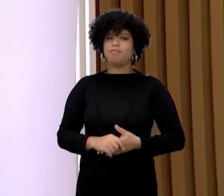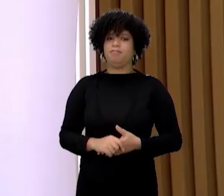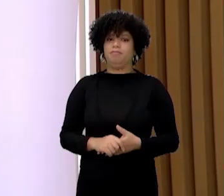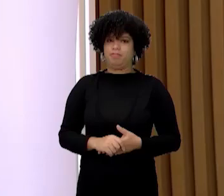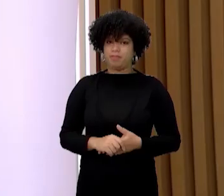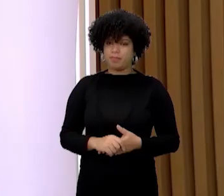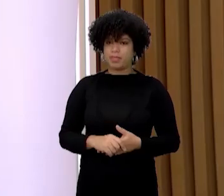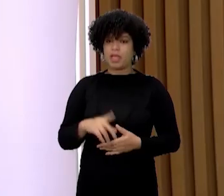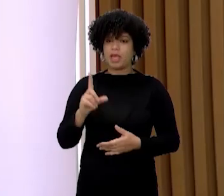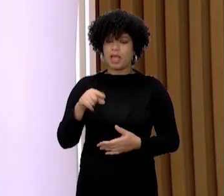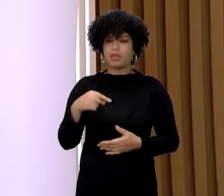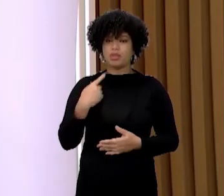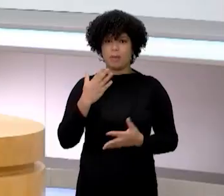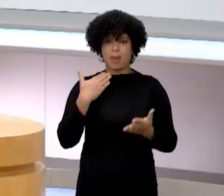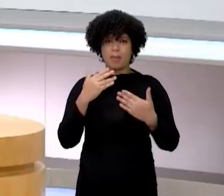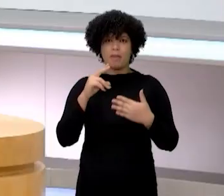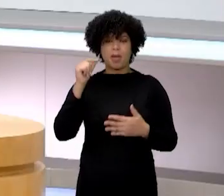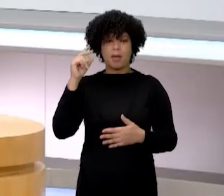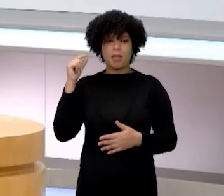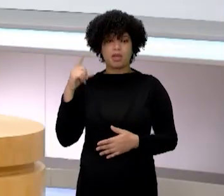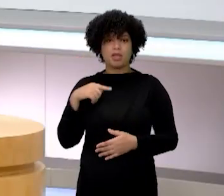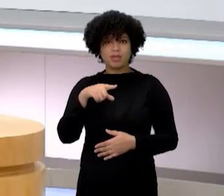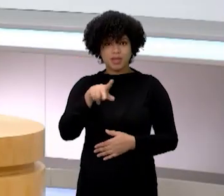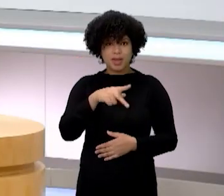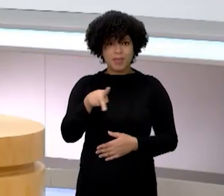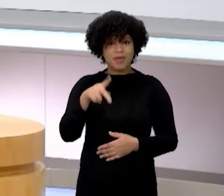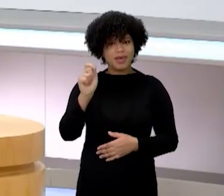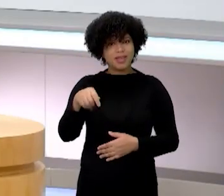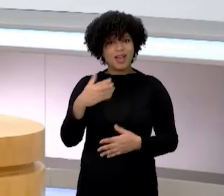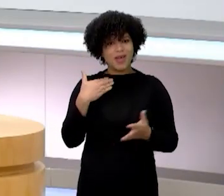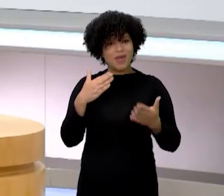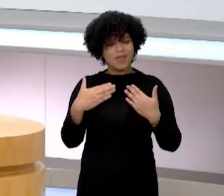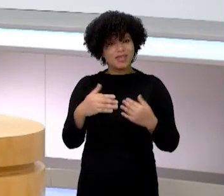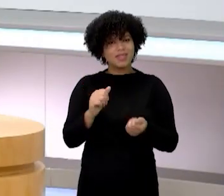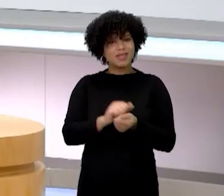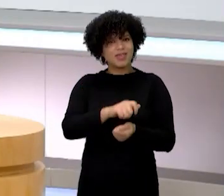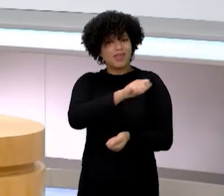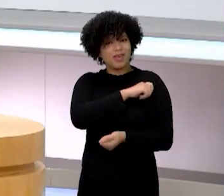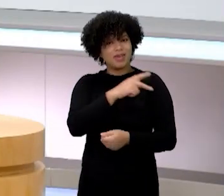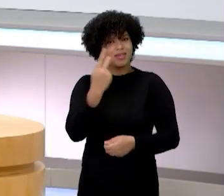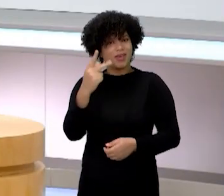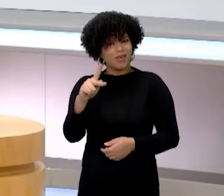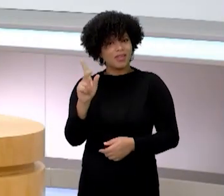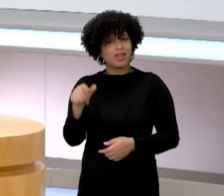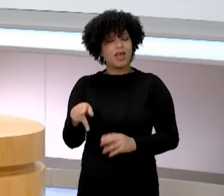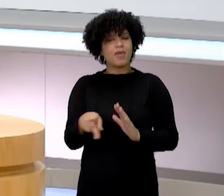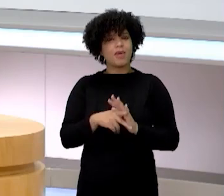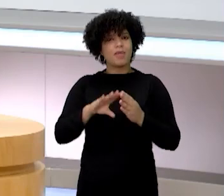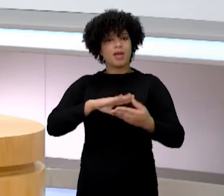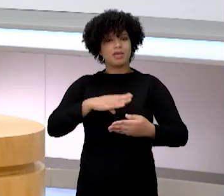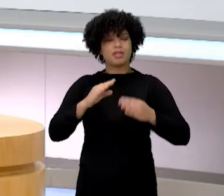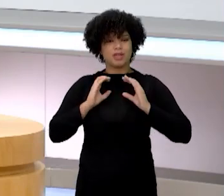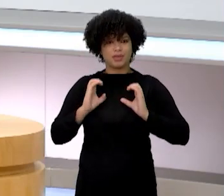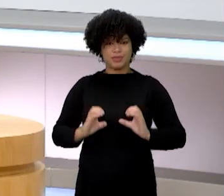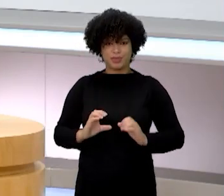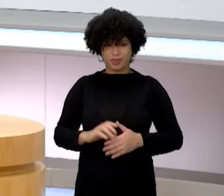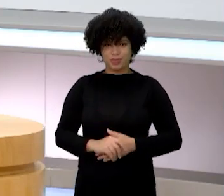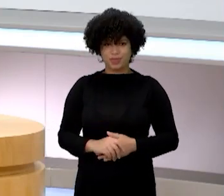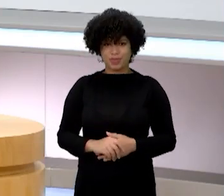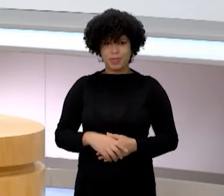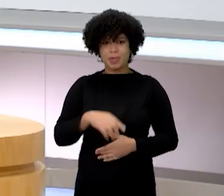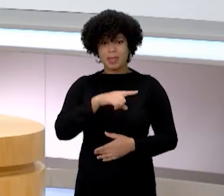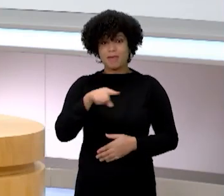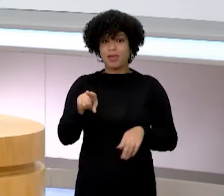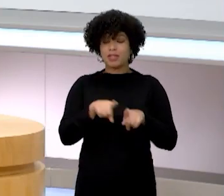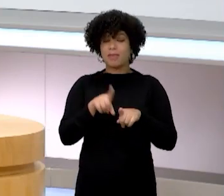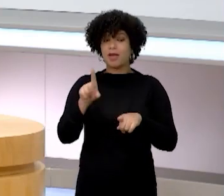bom tempo, né? Exato, e aí você, professor, você pode discutir isso com seus alunos, né? A questão aí da bioética. E para vocês também,